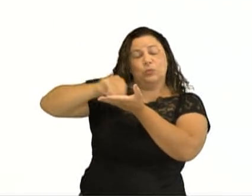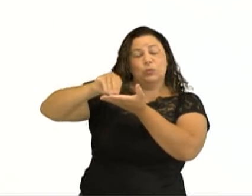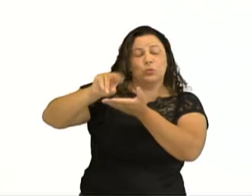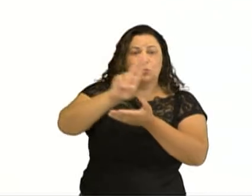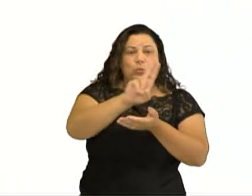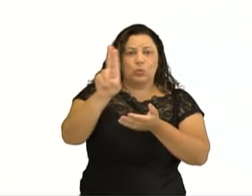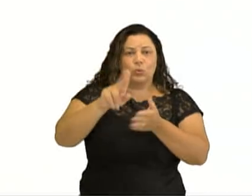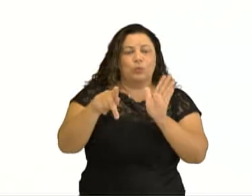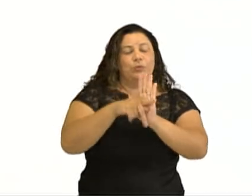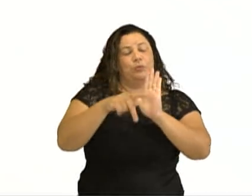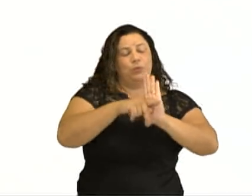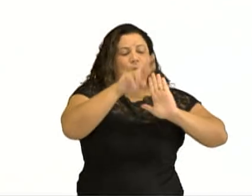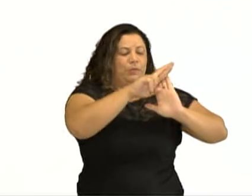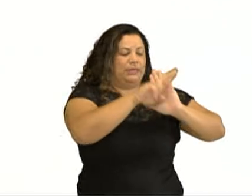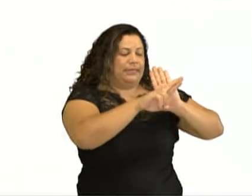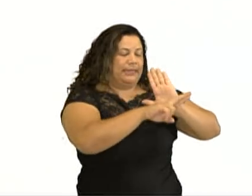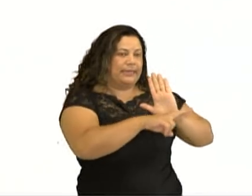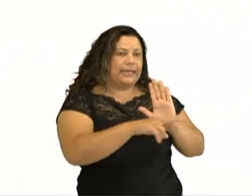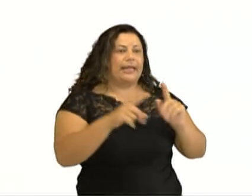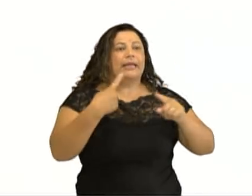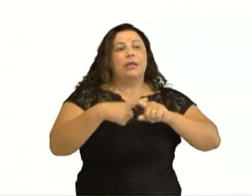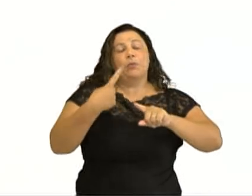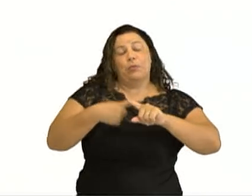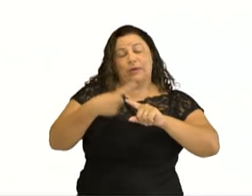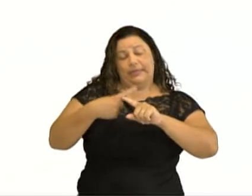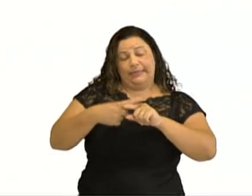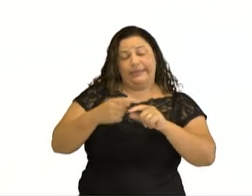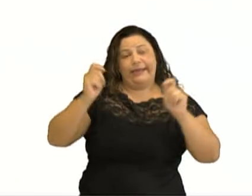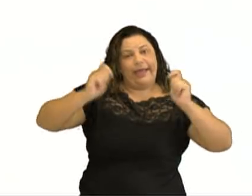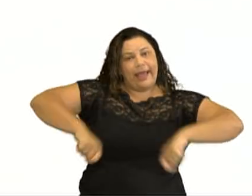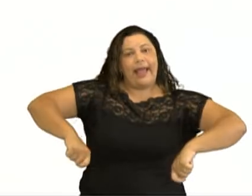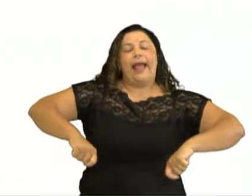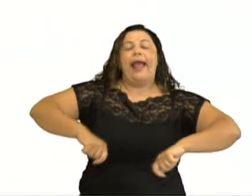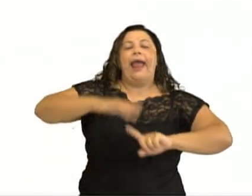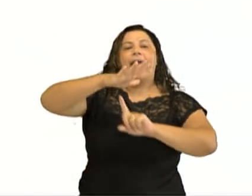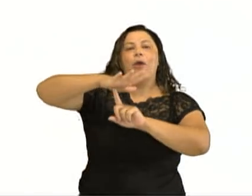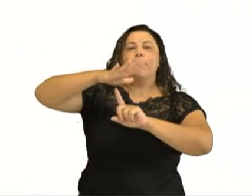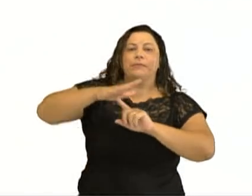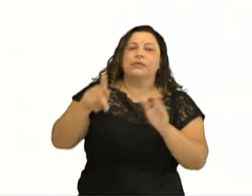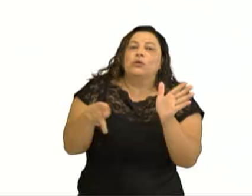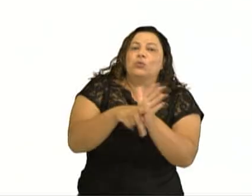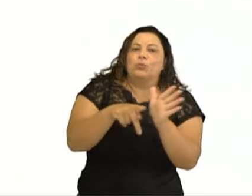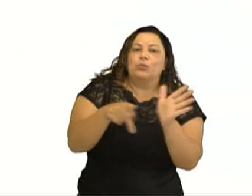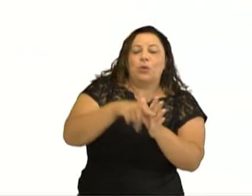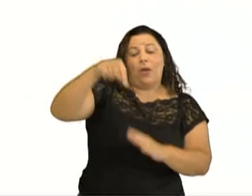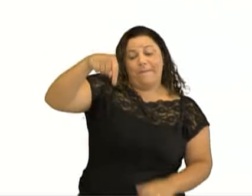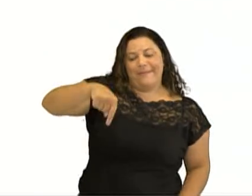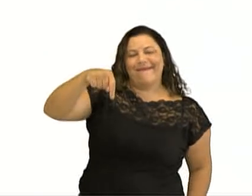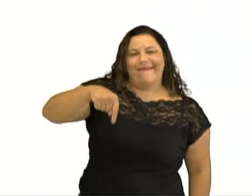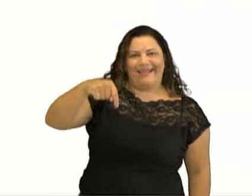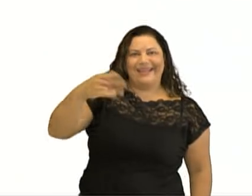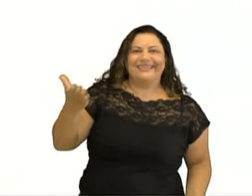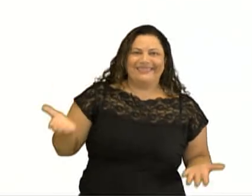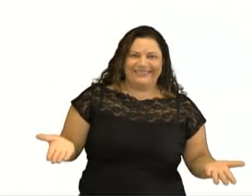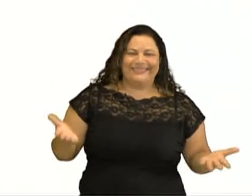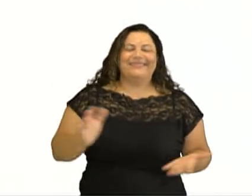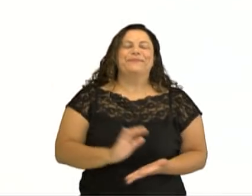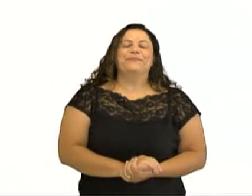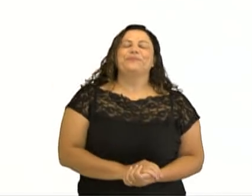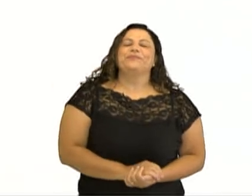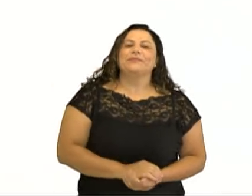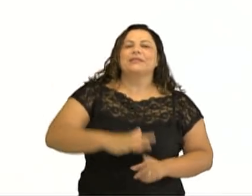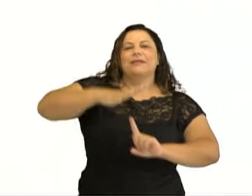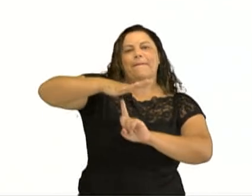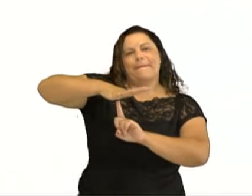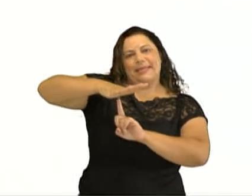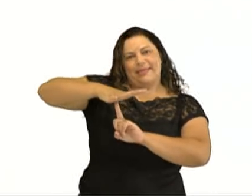nomenclatura científica, já que essa planta aqui é o pinheiro do Paraná, é uma planta nativa do nosso estado. Então, de